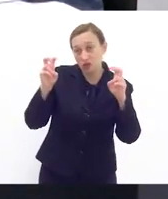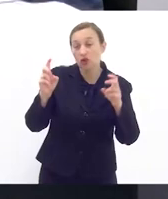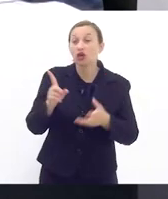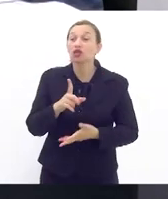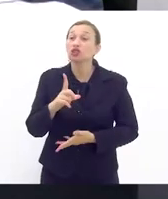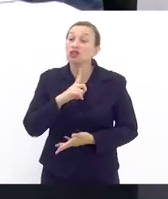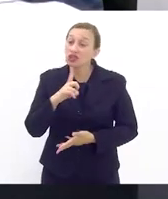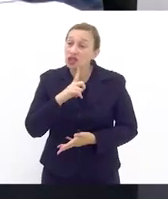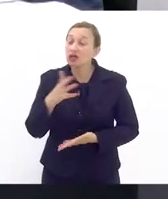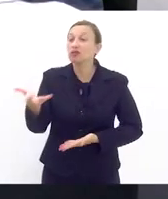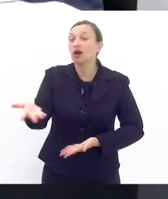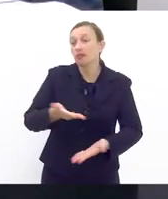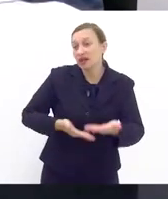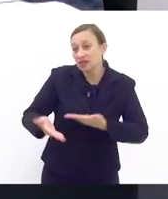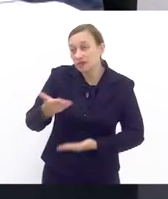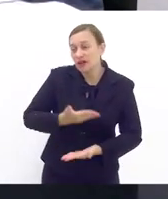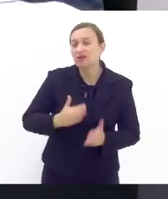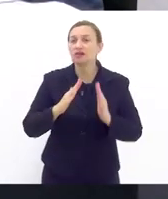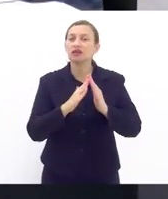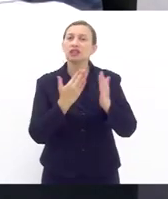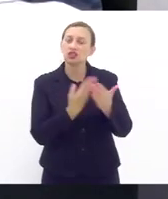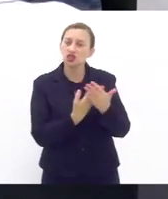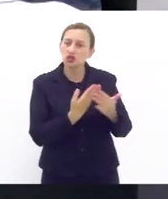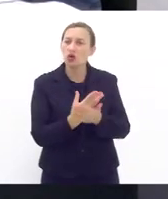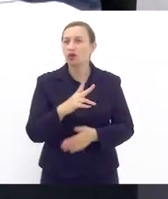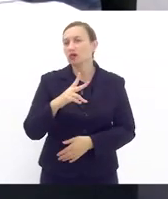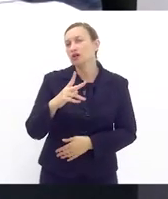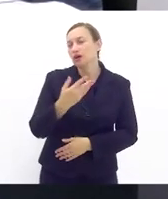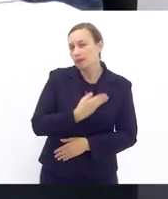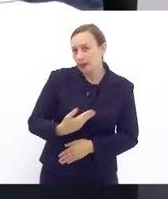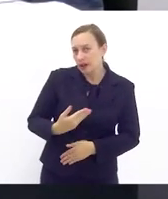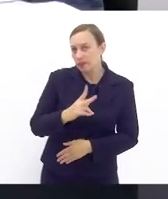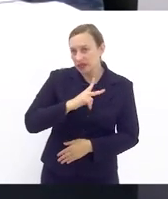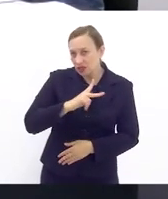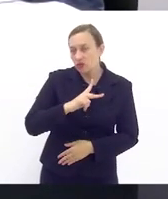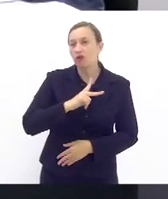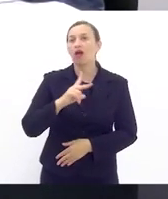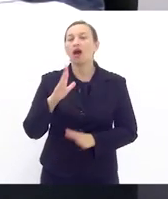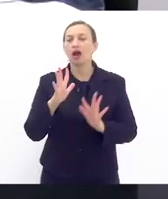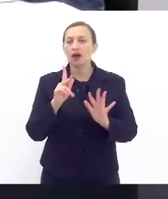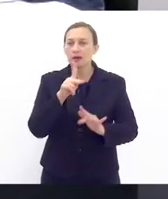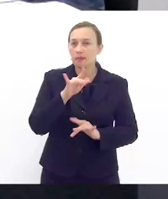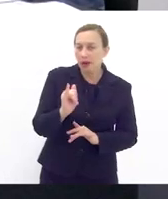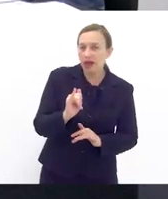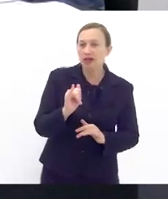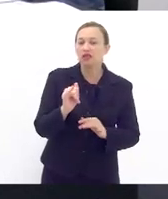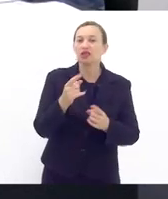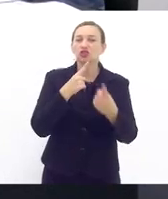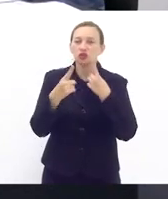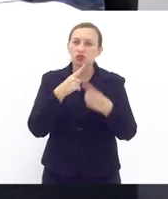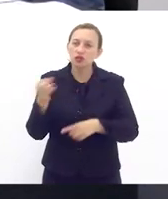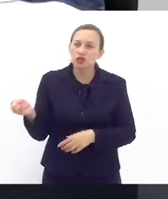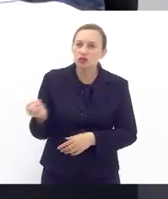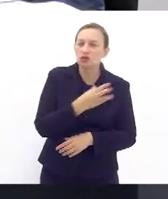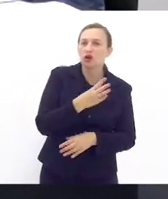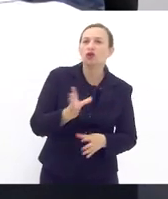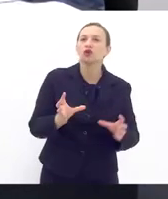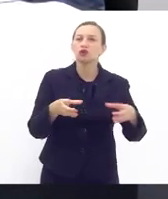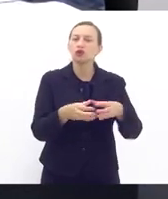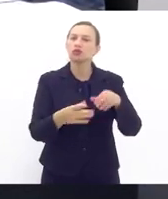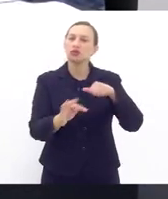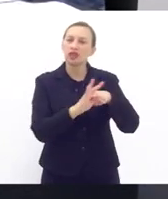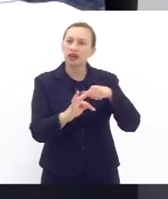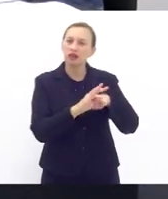termos a participação das escolas privadas dos Pais para uma nova discussão e os órgãos técnicos do